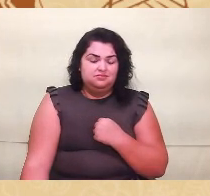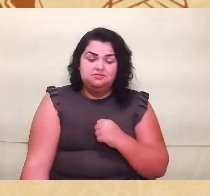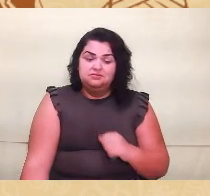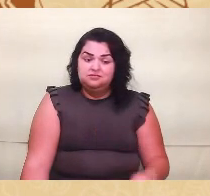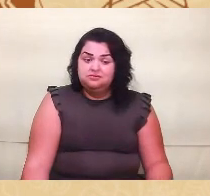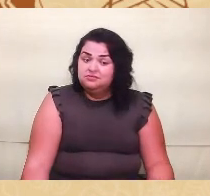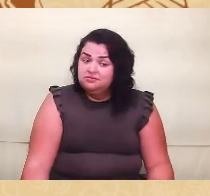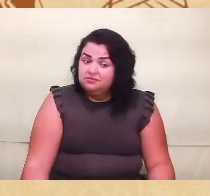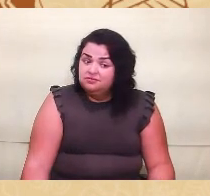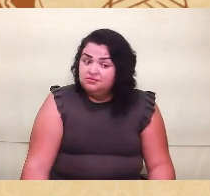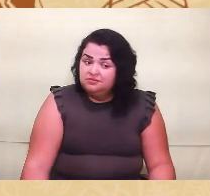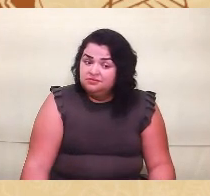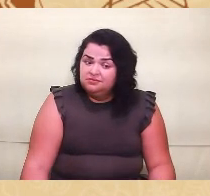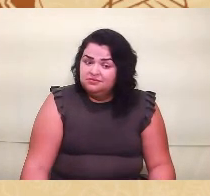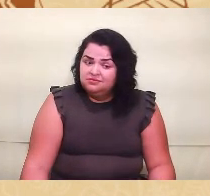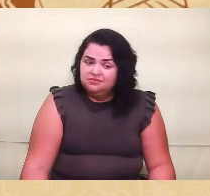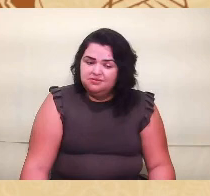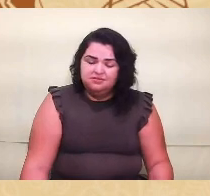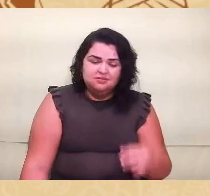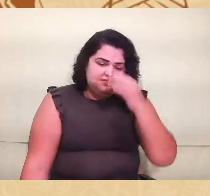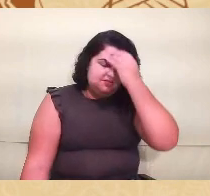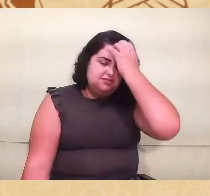Como? A lei